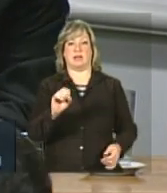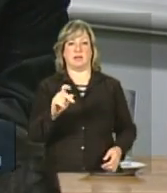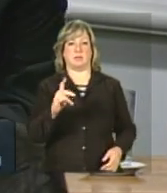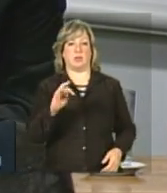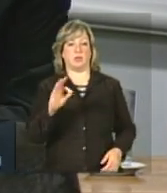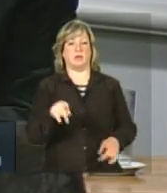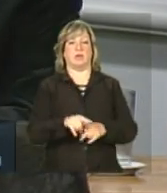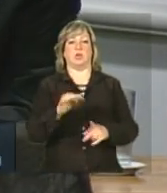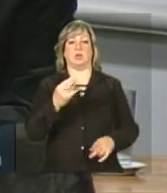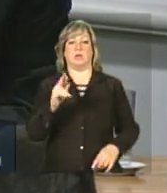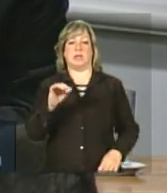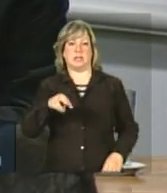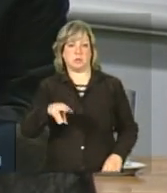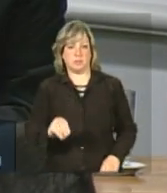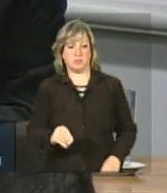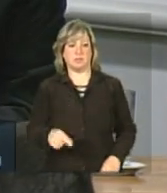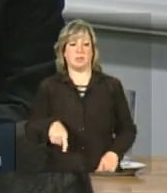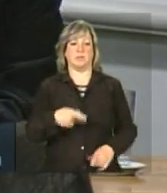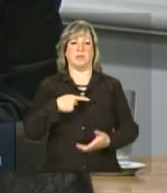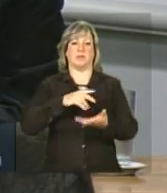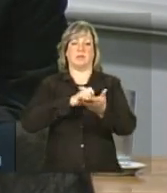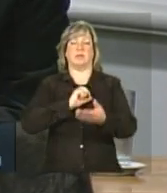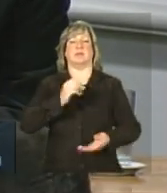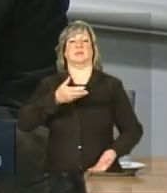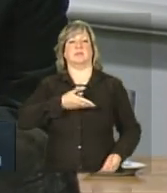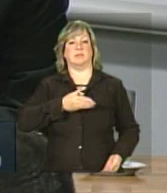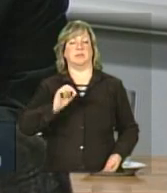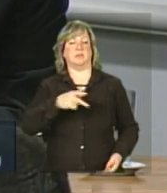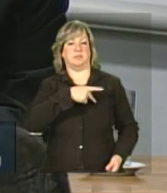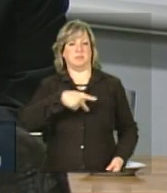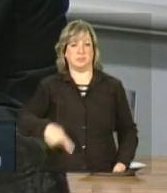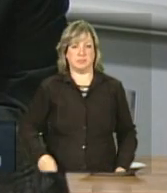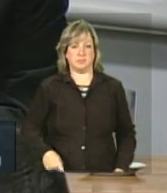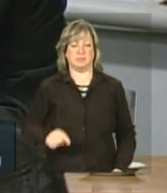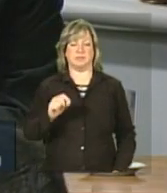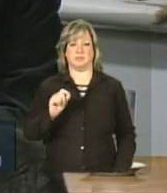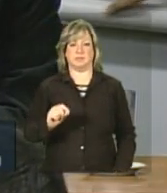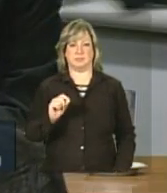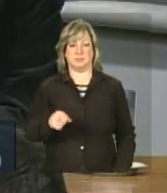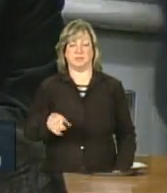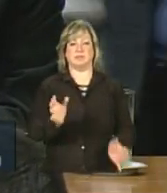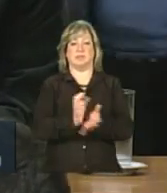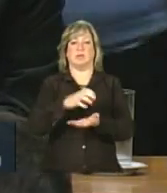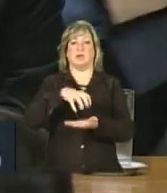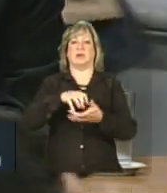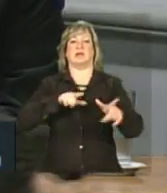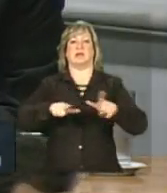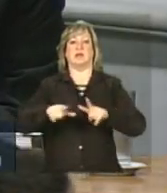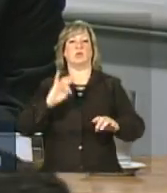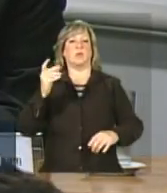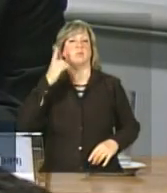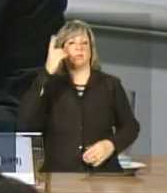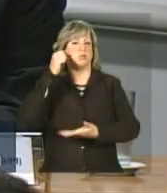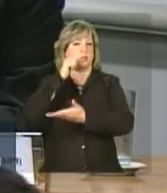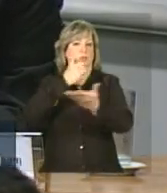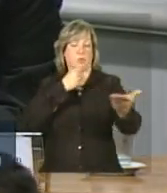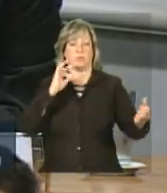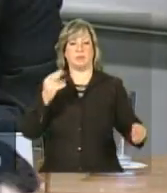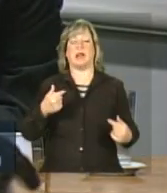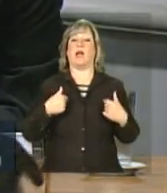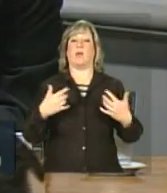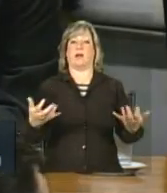Turismo, meu caro presidente da Comissão do Trabalho, senhoras deputadas e senhores deputados. Eu